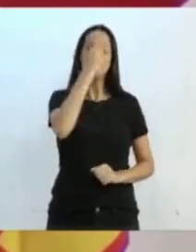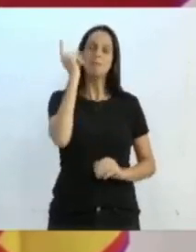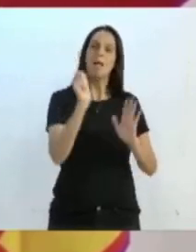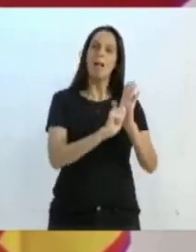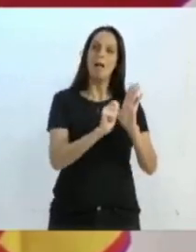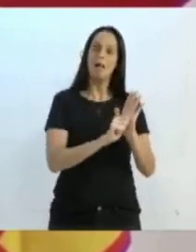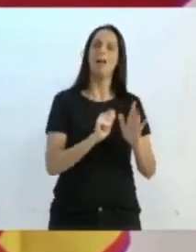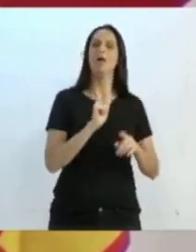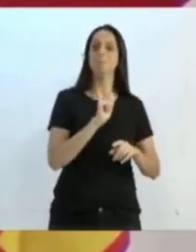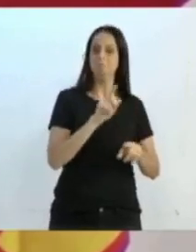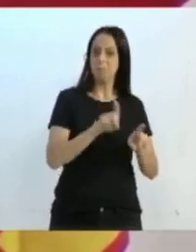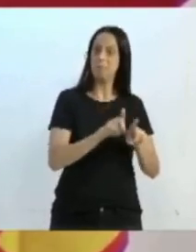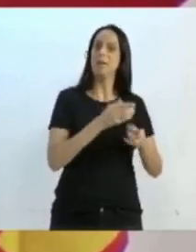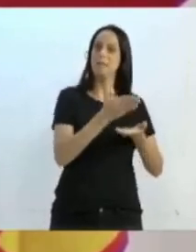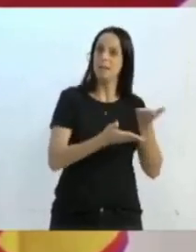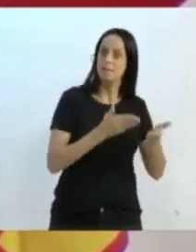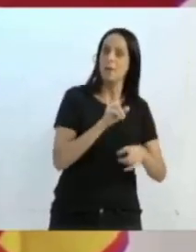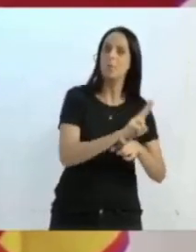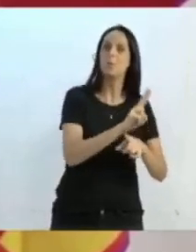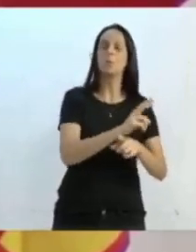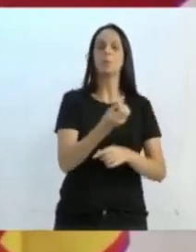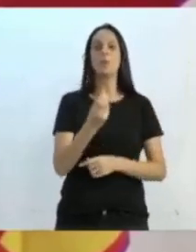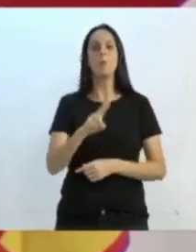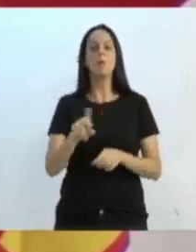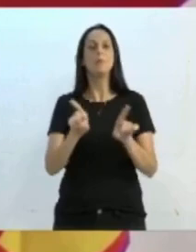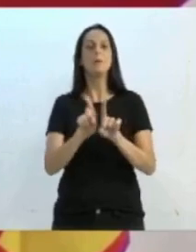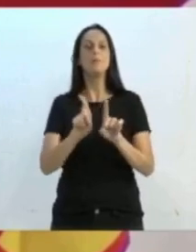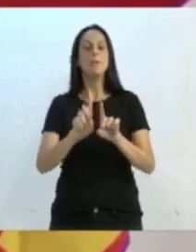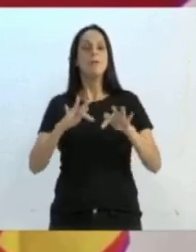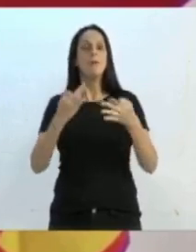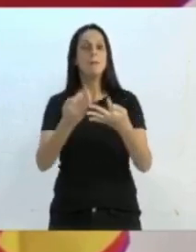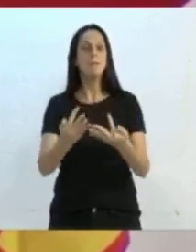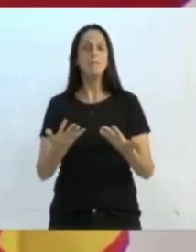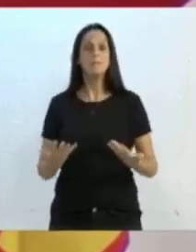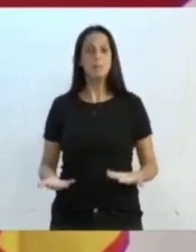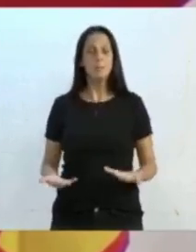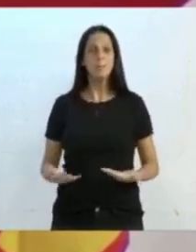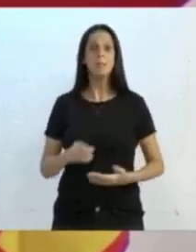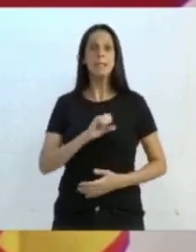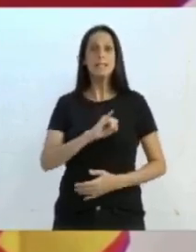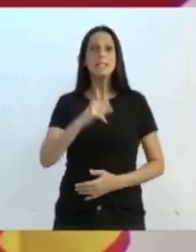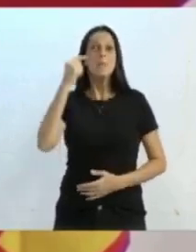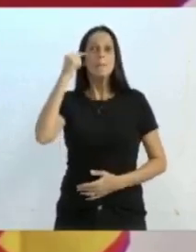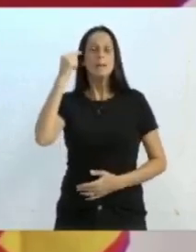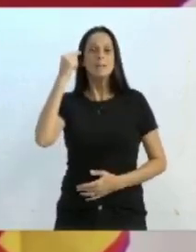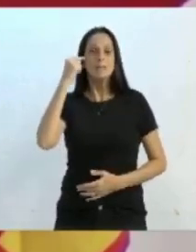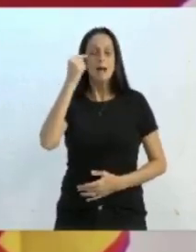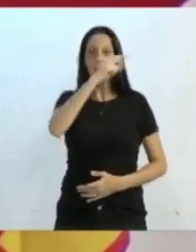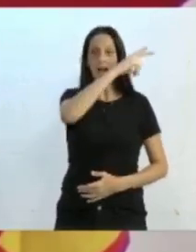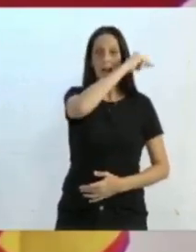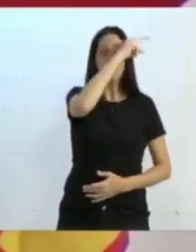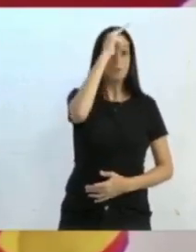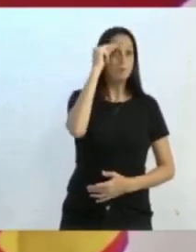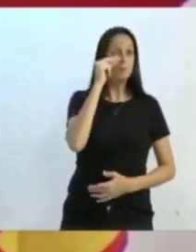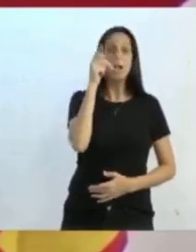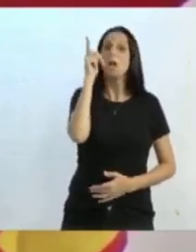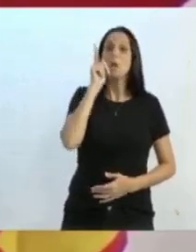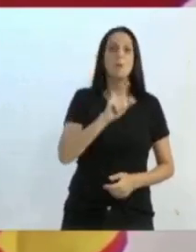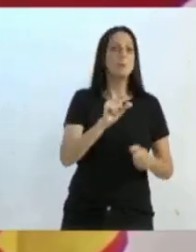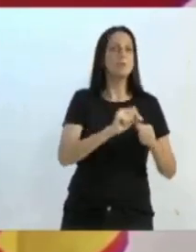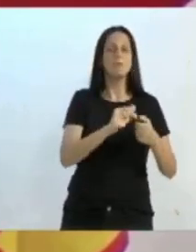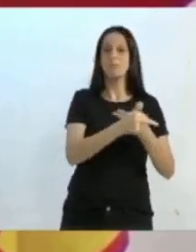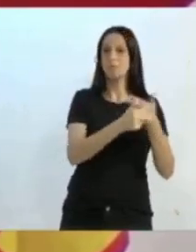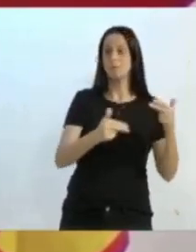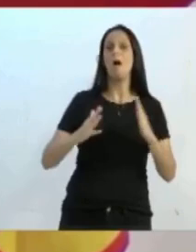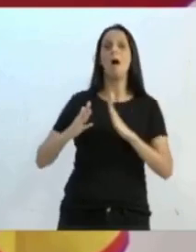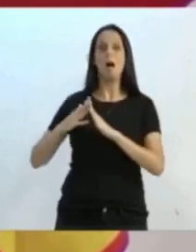Então, tributar isso daí, porque a igreja é um braço do poder público, ela faz o que o poder público não pode fazer. Então, eu discordo